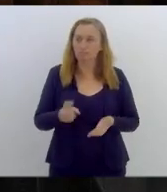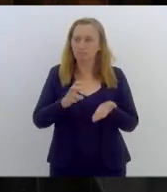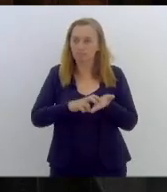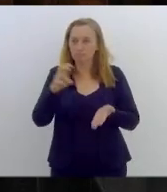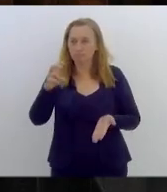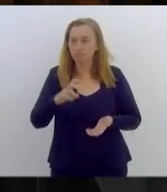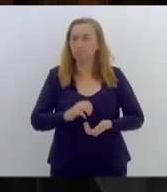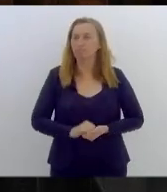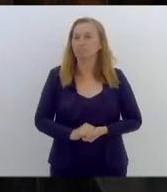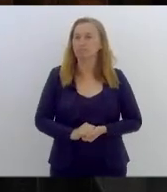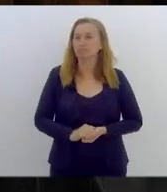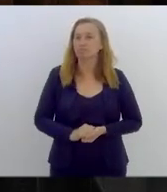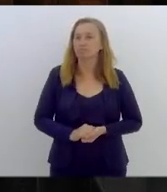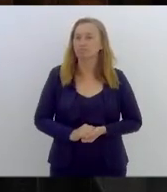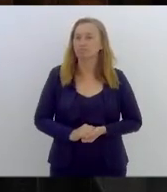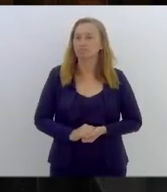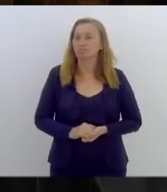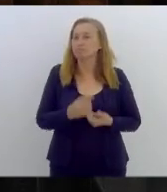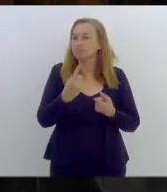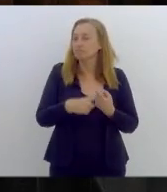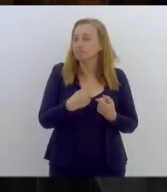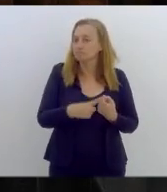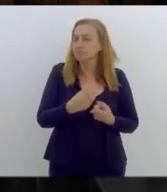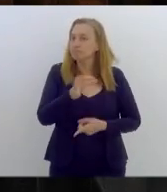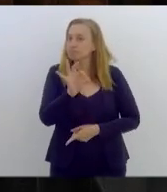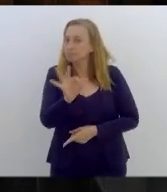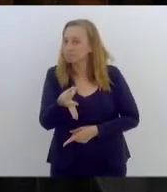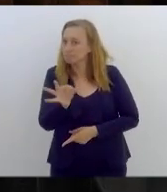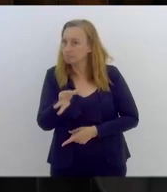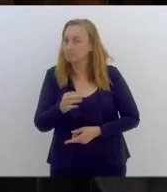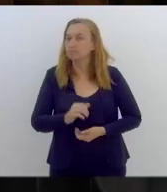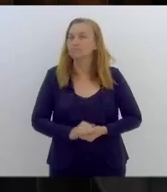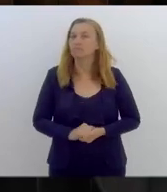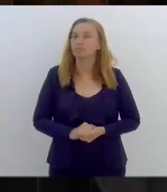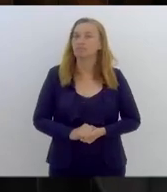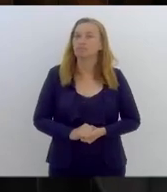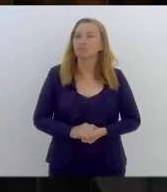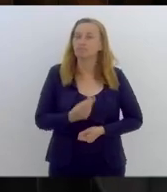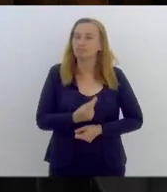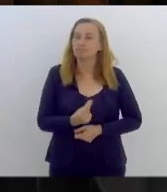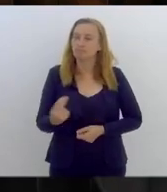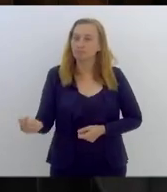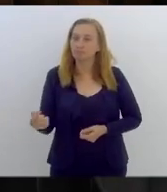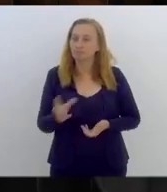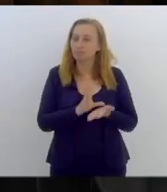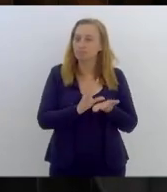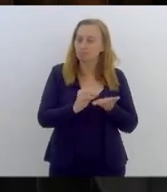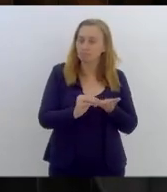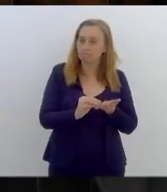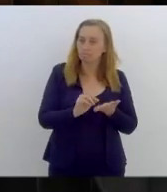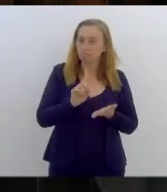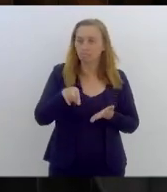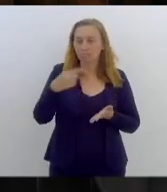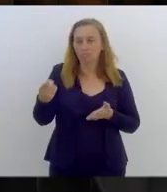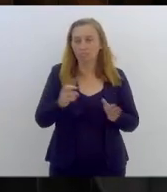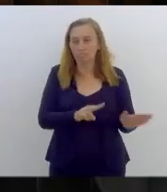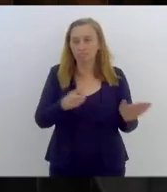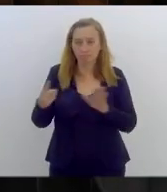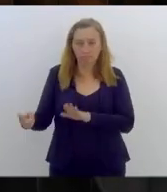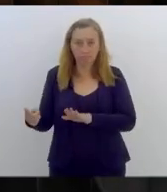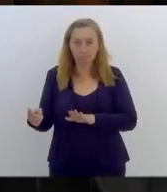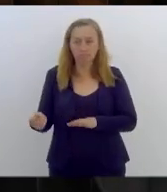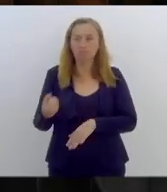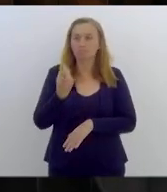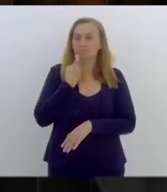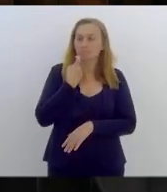manhã porque Possivelmente ao sair a pauta da semana que vem na próxima